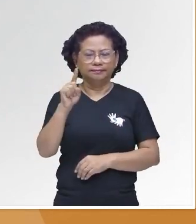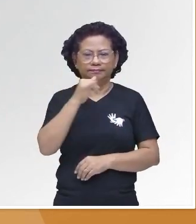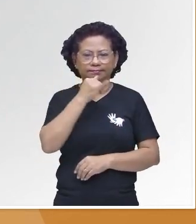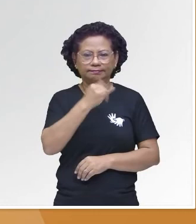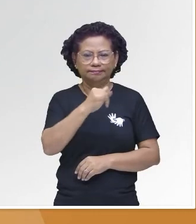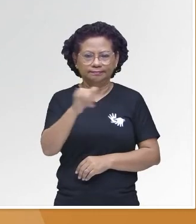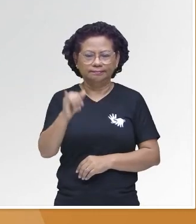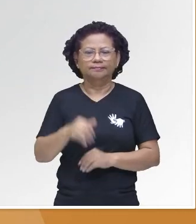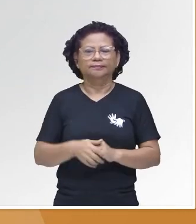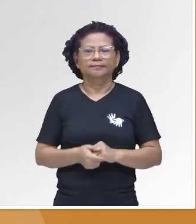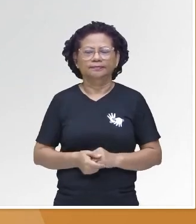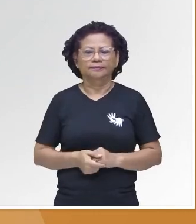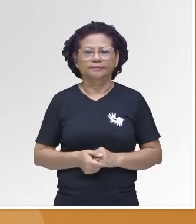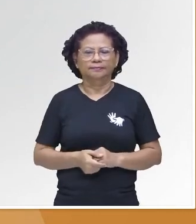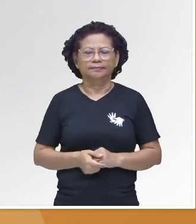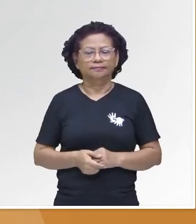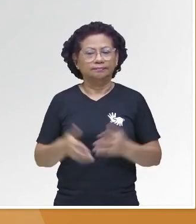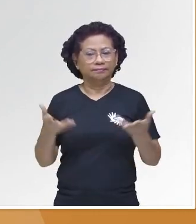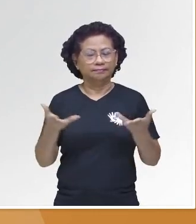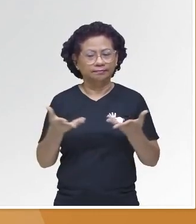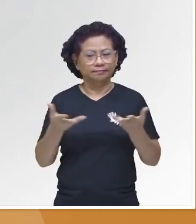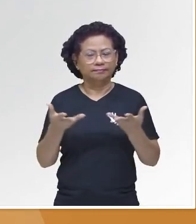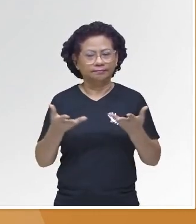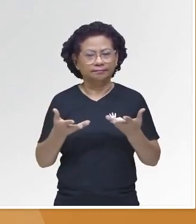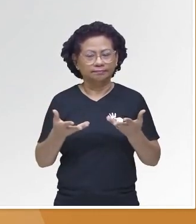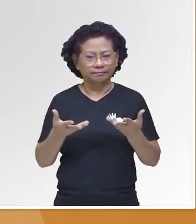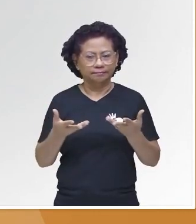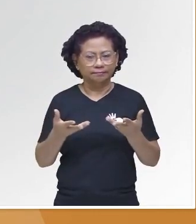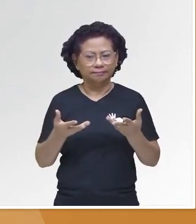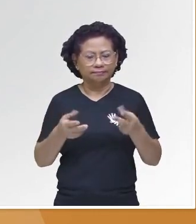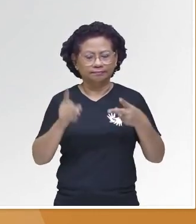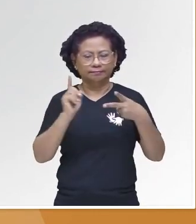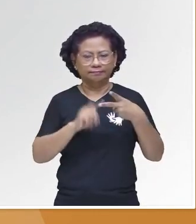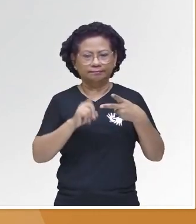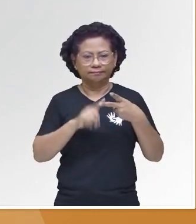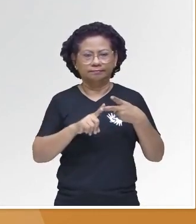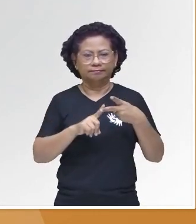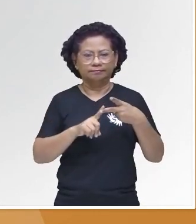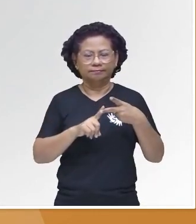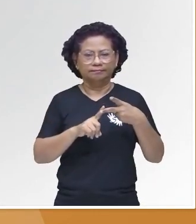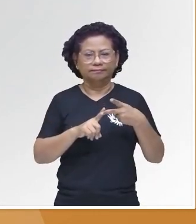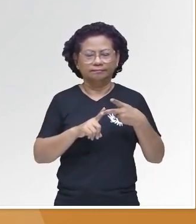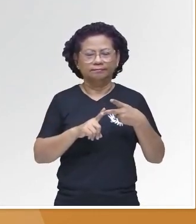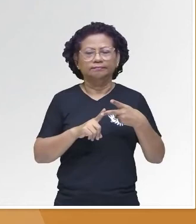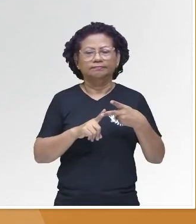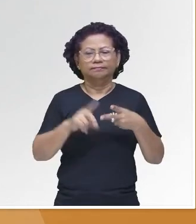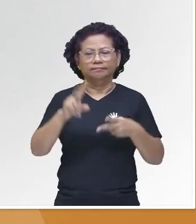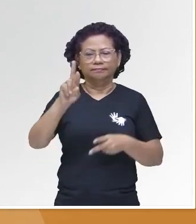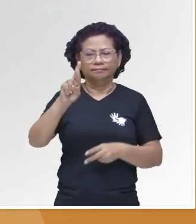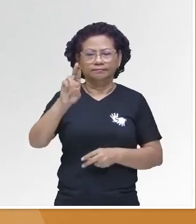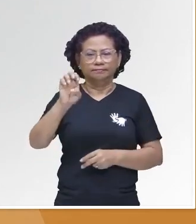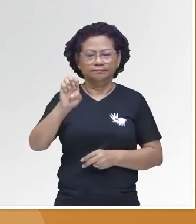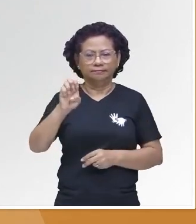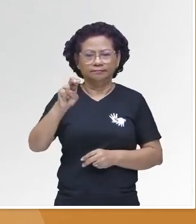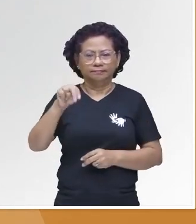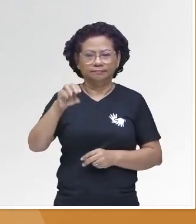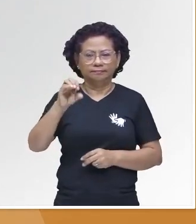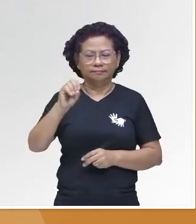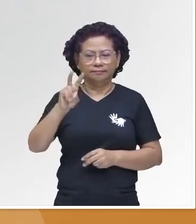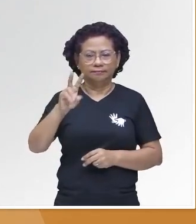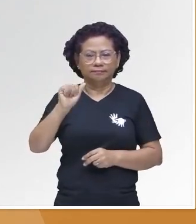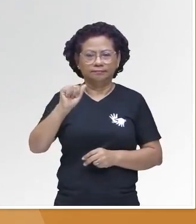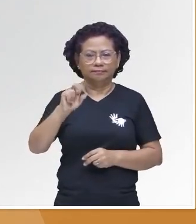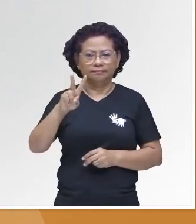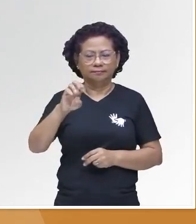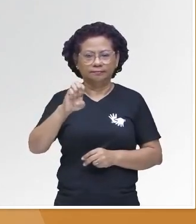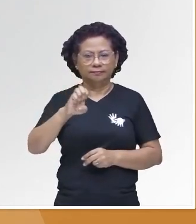vamos verificar então as fontes renováveis de energia. Tá? As fontes renováveis, como eu expliquei para vocês ali no início da